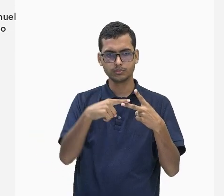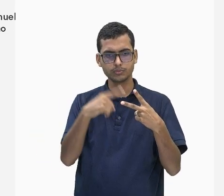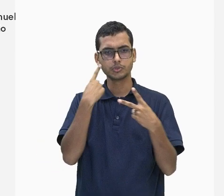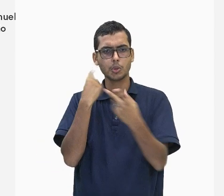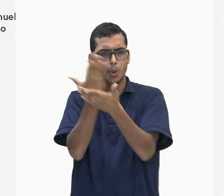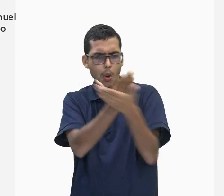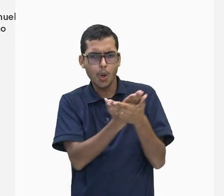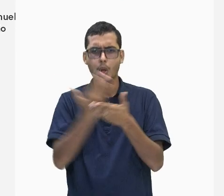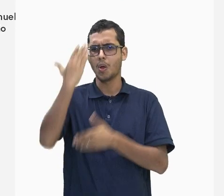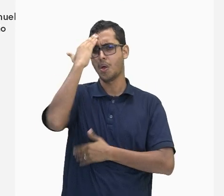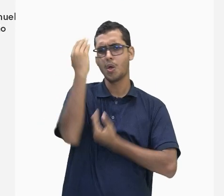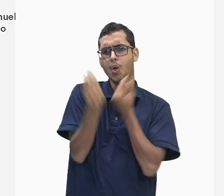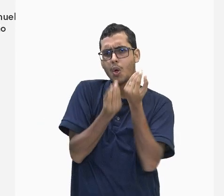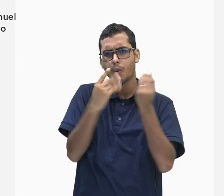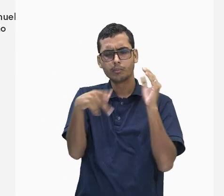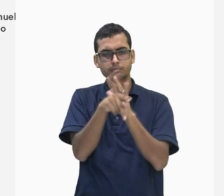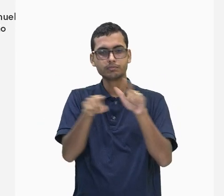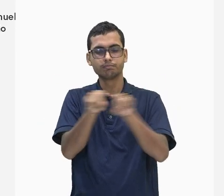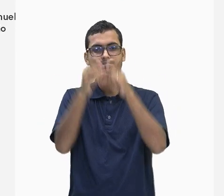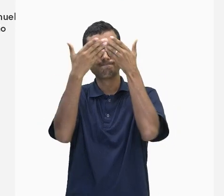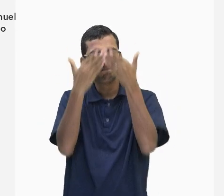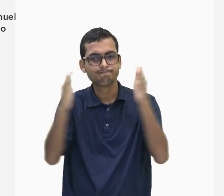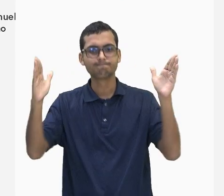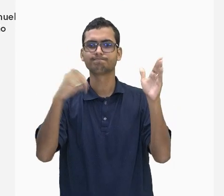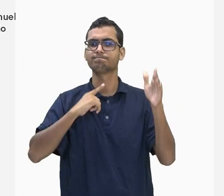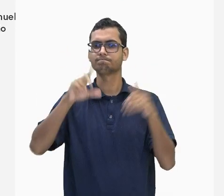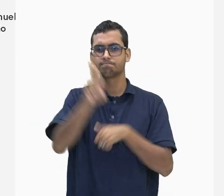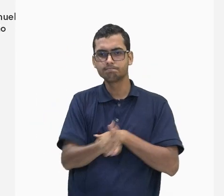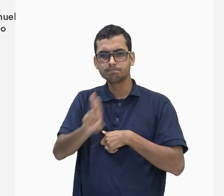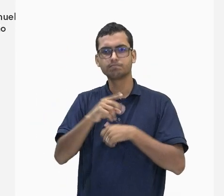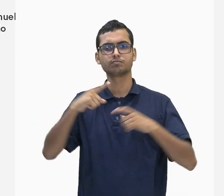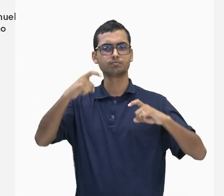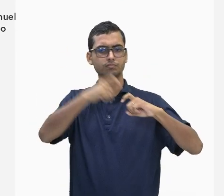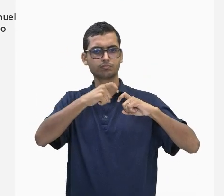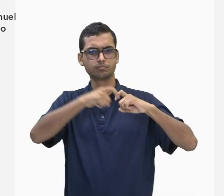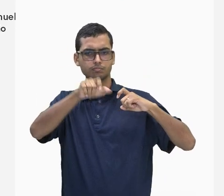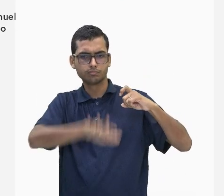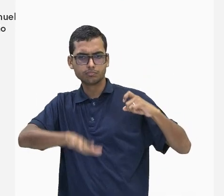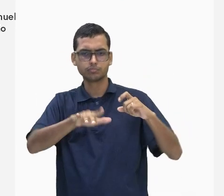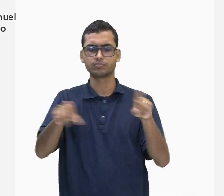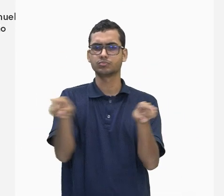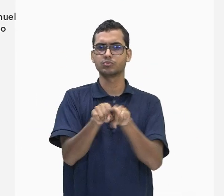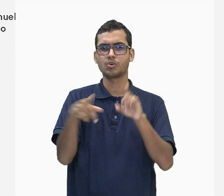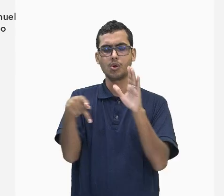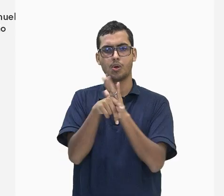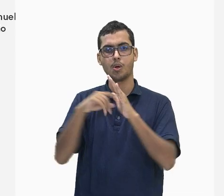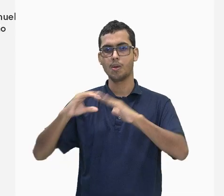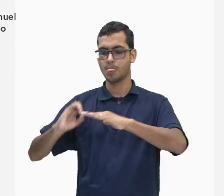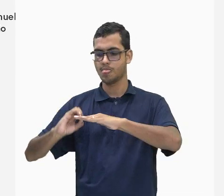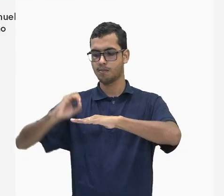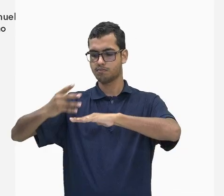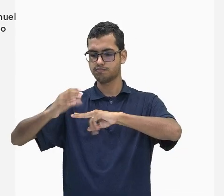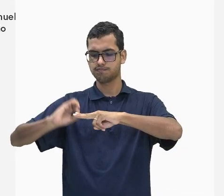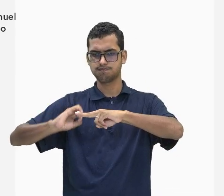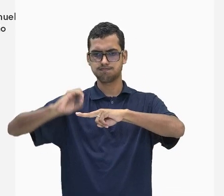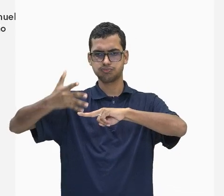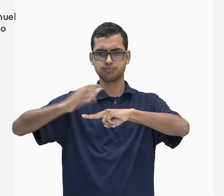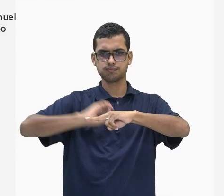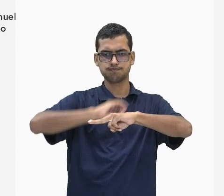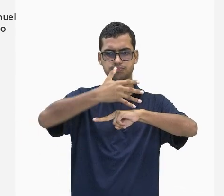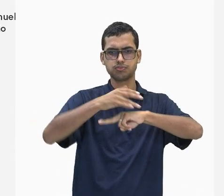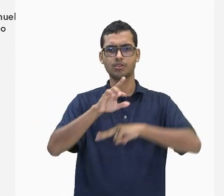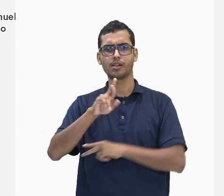radioatividade, mas também abriram caminho para aplicações médicas, como a radioterapia, e também para tecnologias aí do